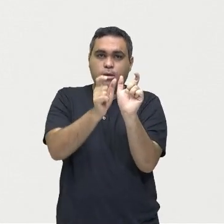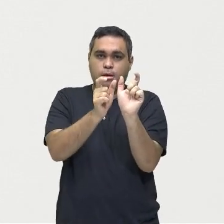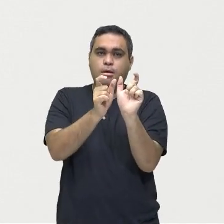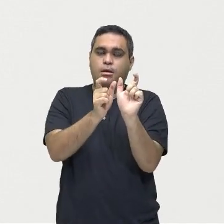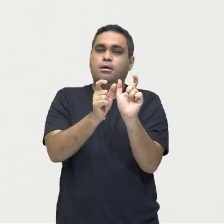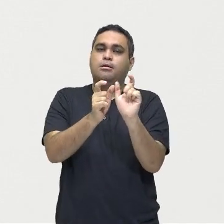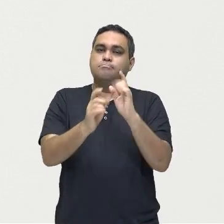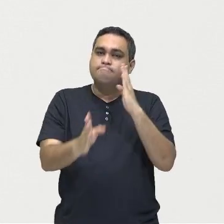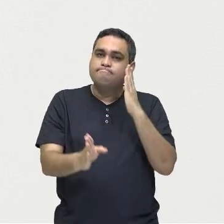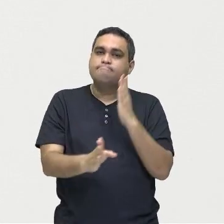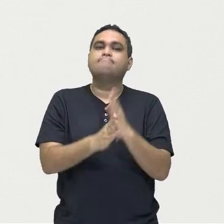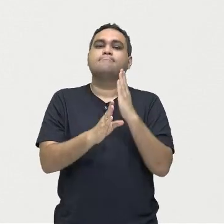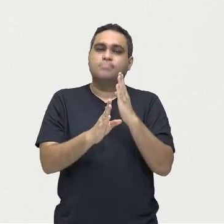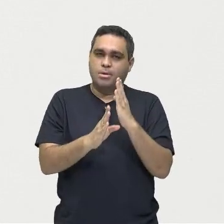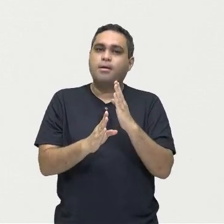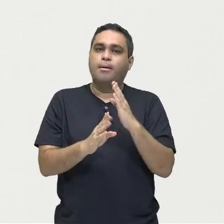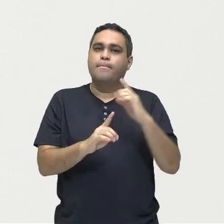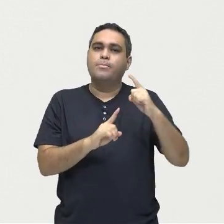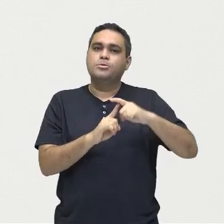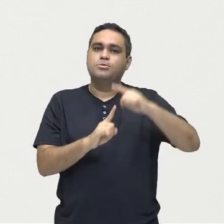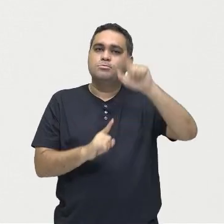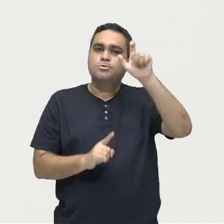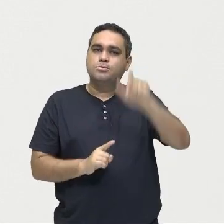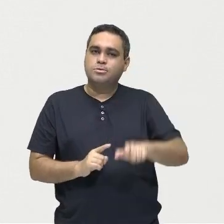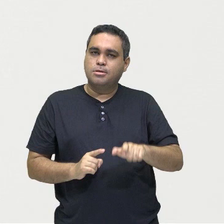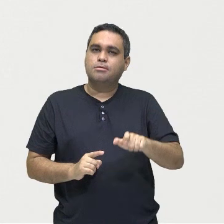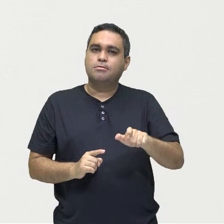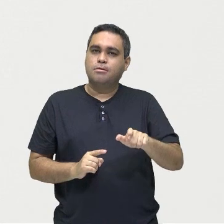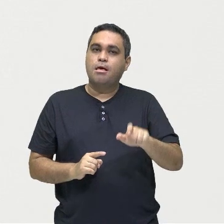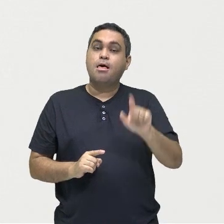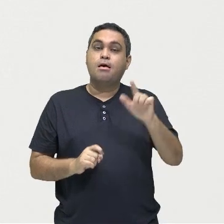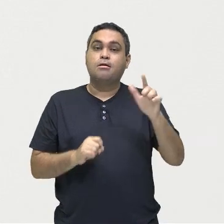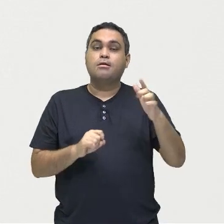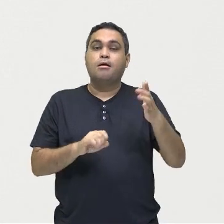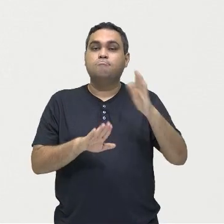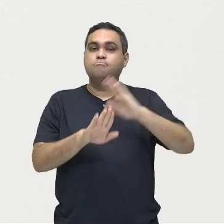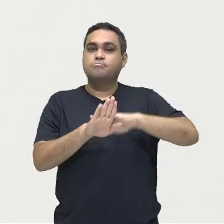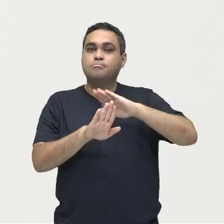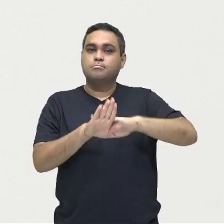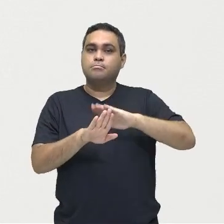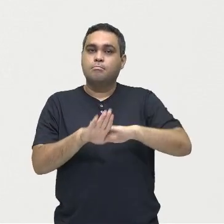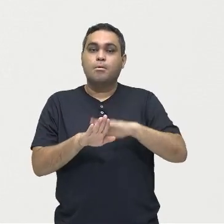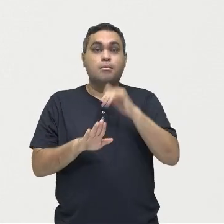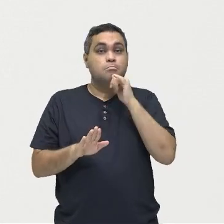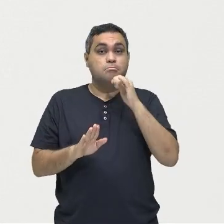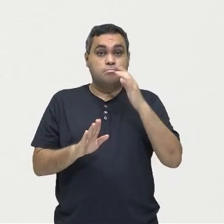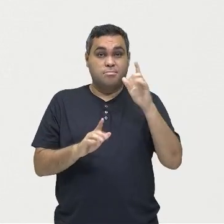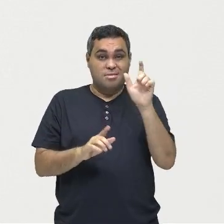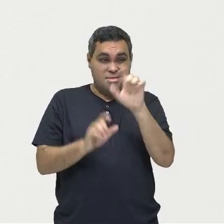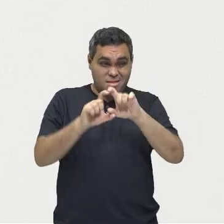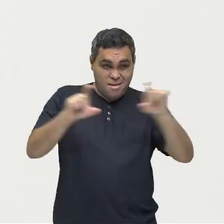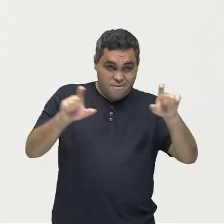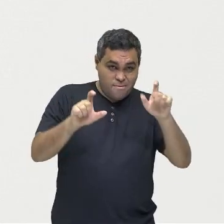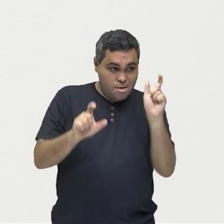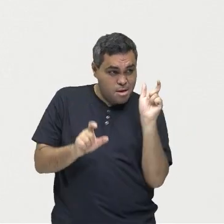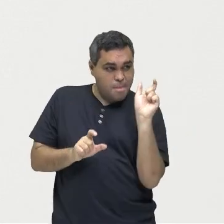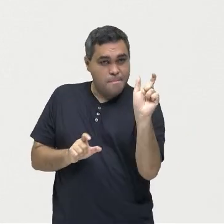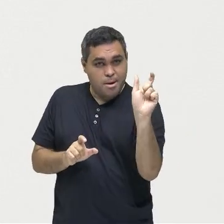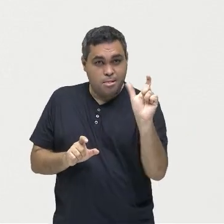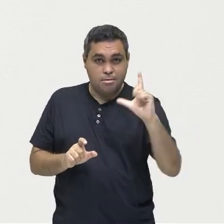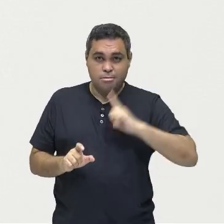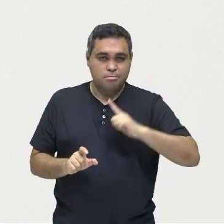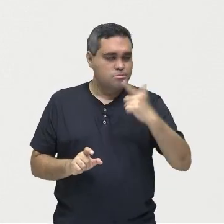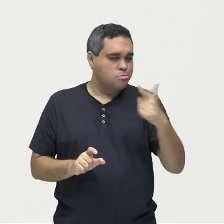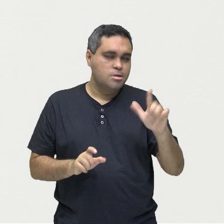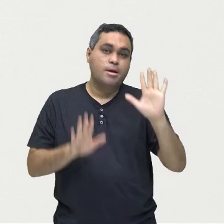descobre qual é o tipo do sujeito. Ele está implícito, né? Ele não está escrito na oração, mas o verbo vai